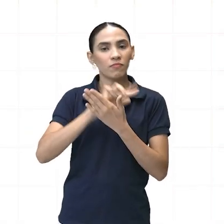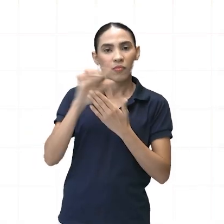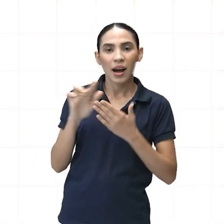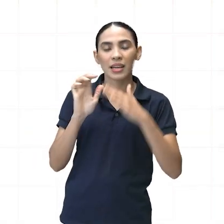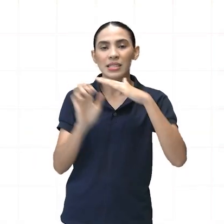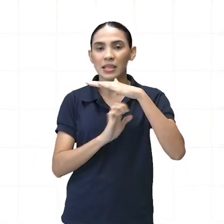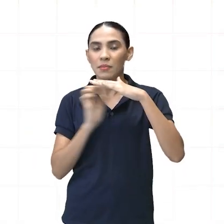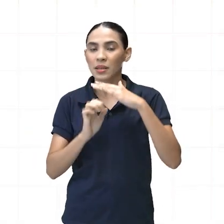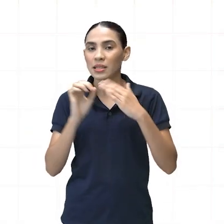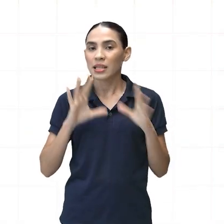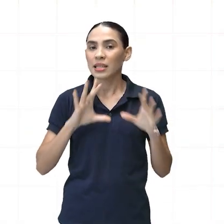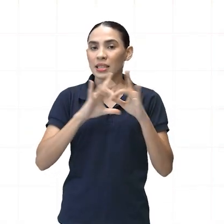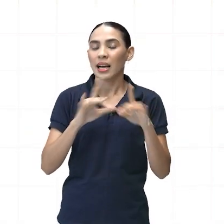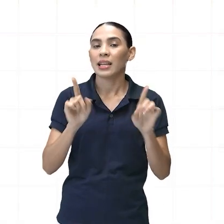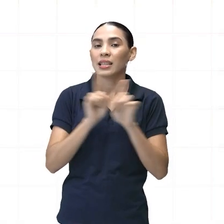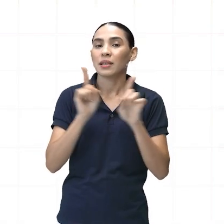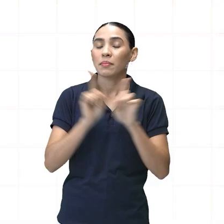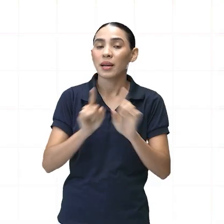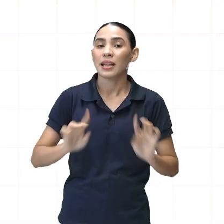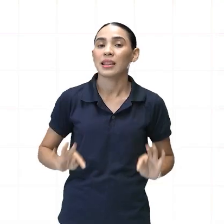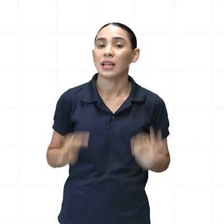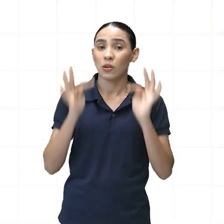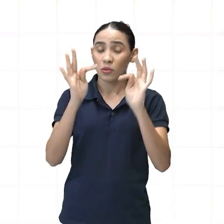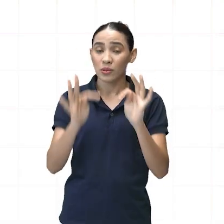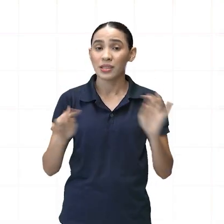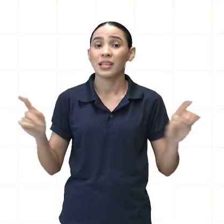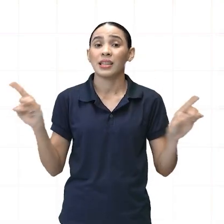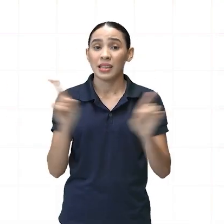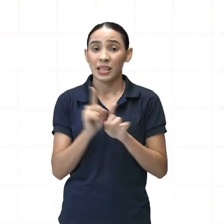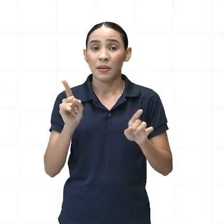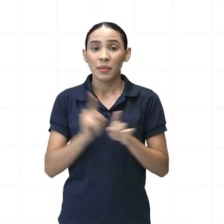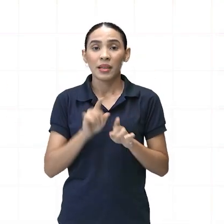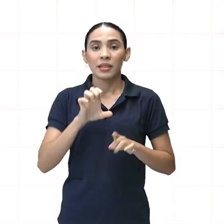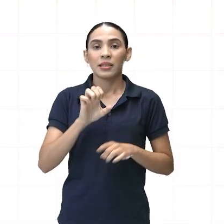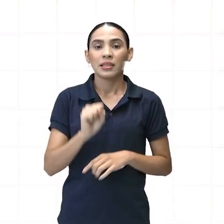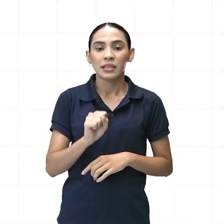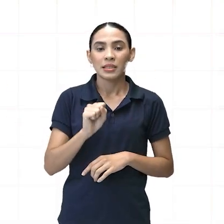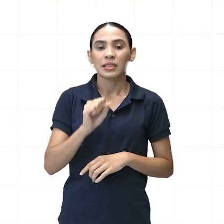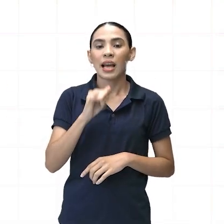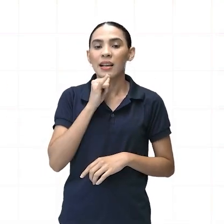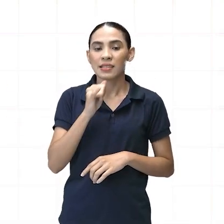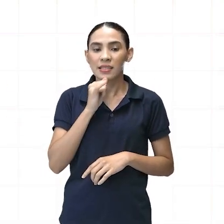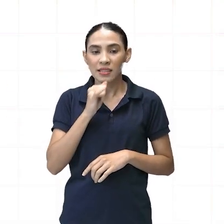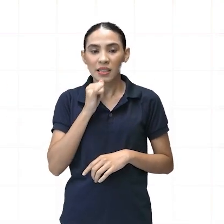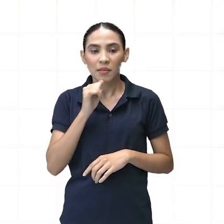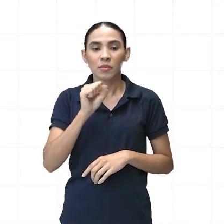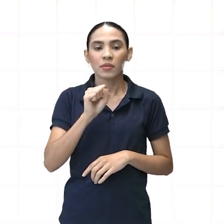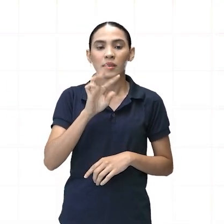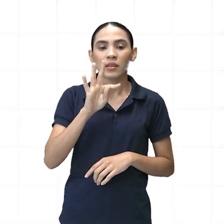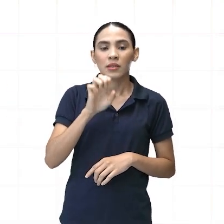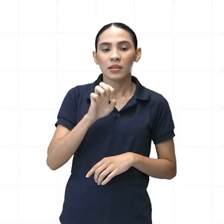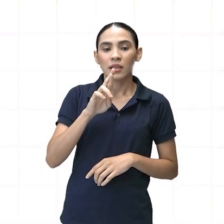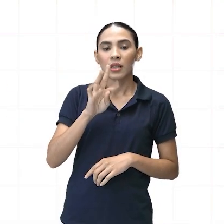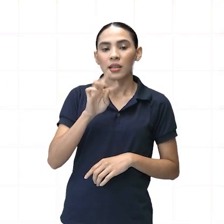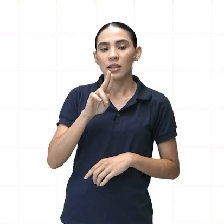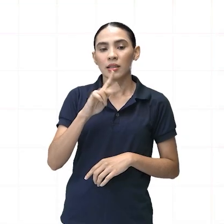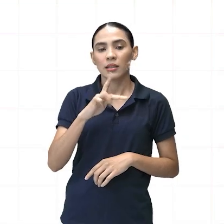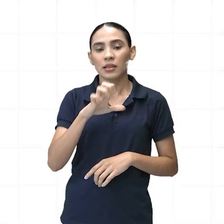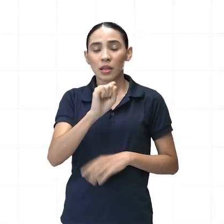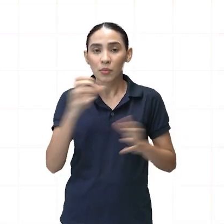né, ligadas à tecnologia e até mesmo às startups, que estão impulsionando